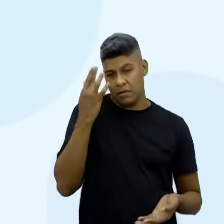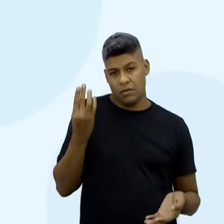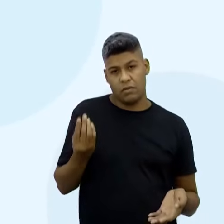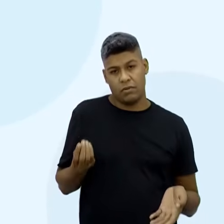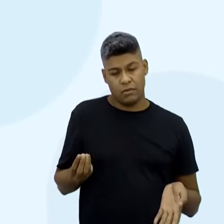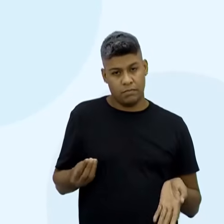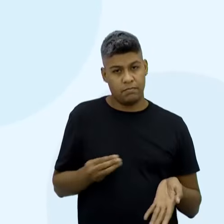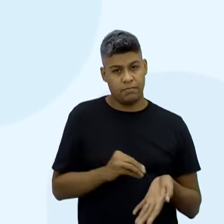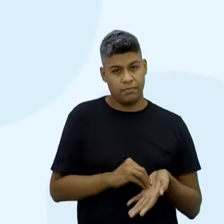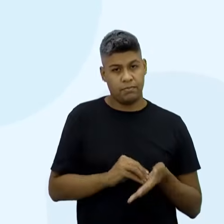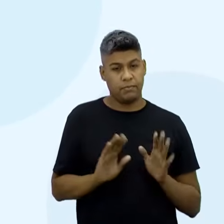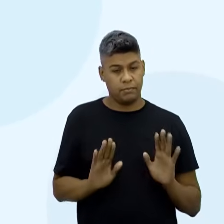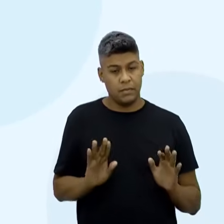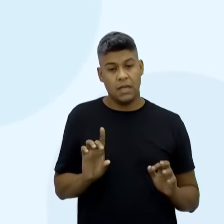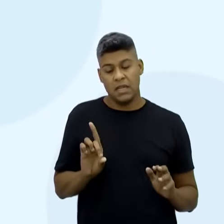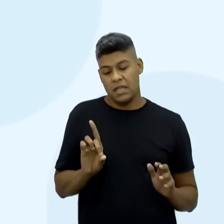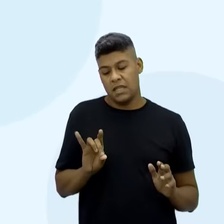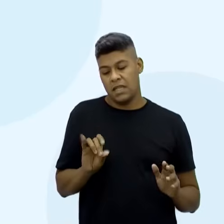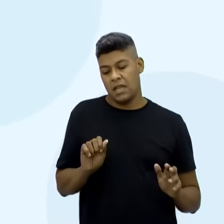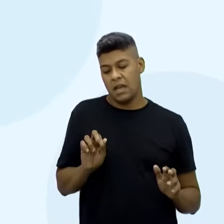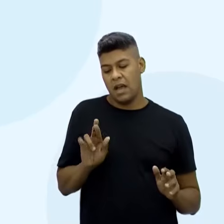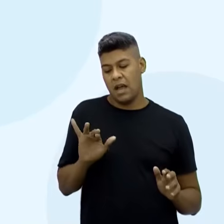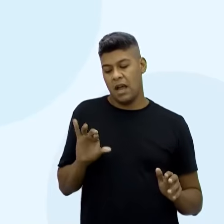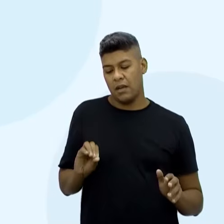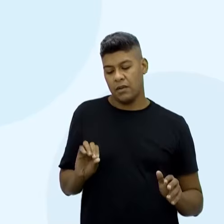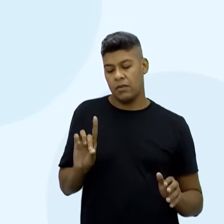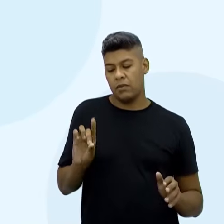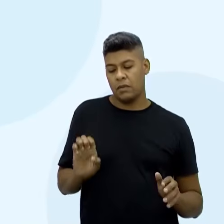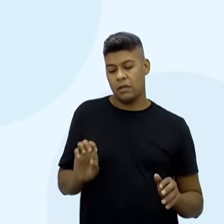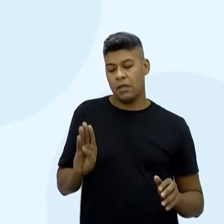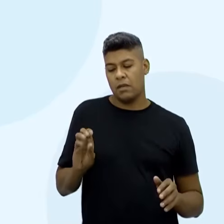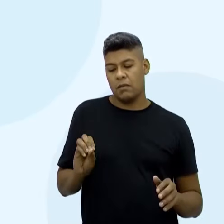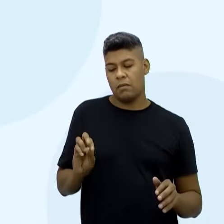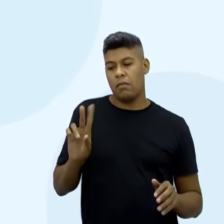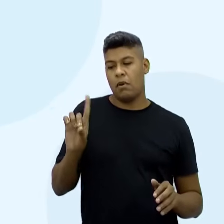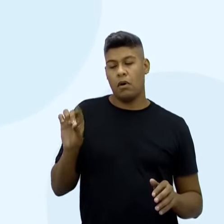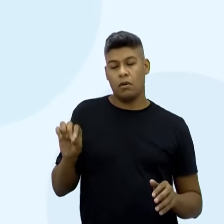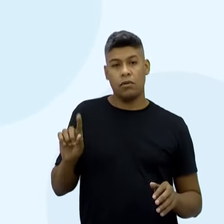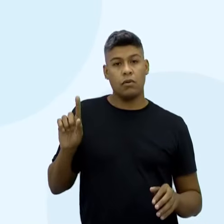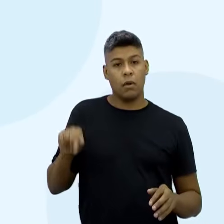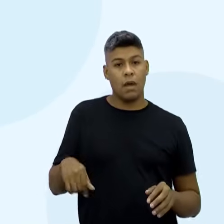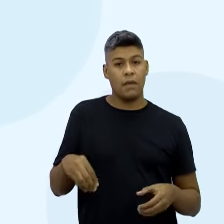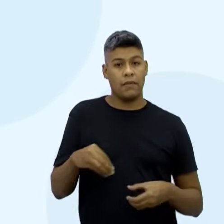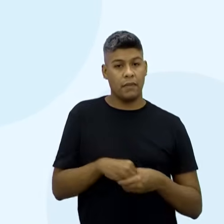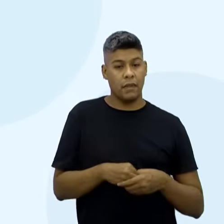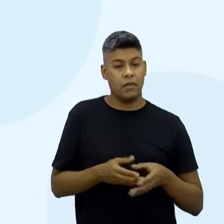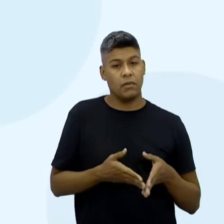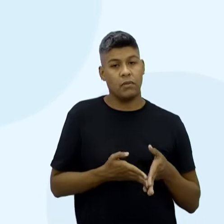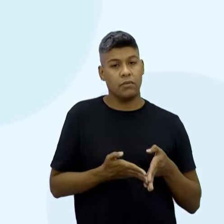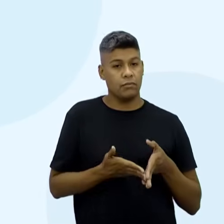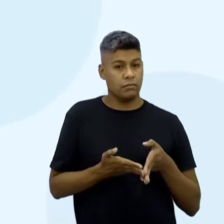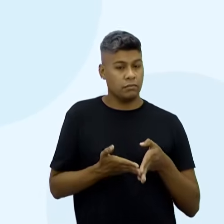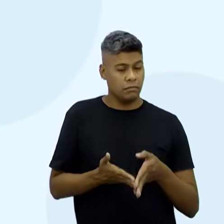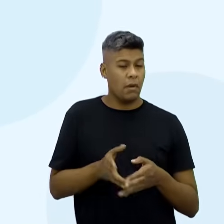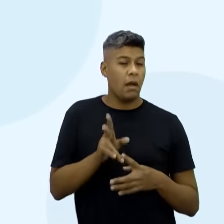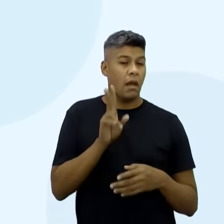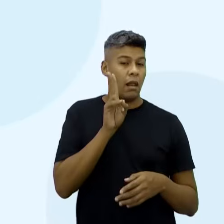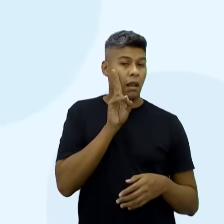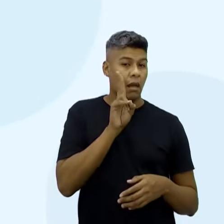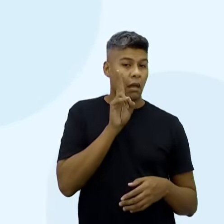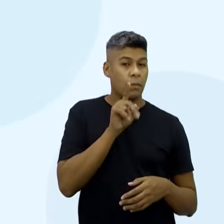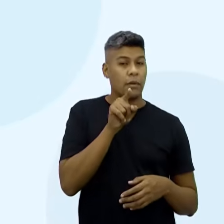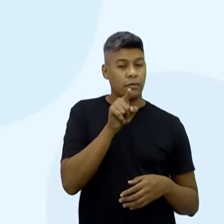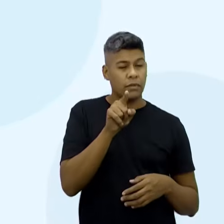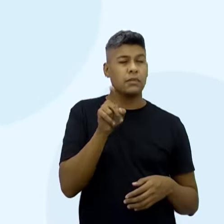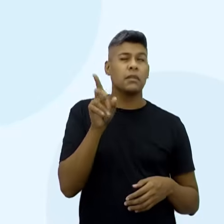Então, o diário de bordo, gente, nasceu dentro das grandes expedições marítimas, né? Se vocês se lembram, se